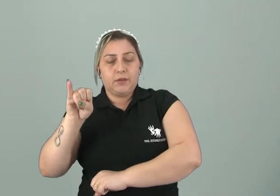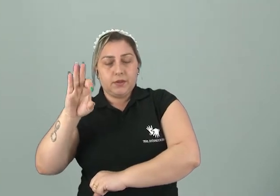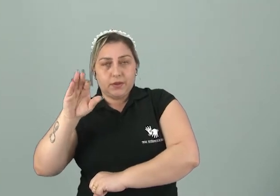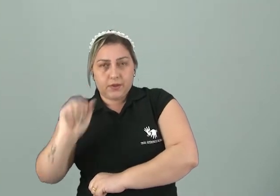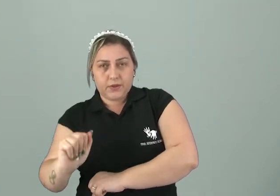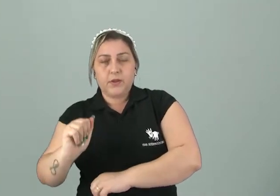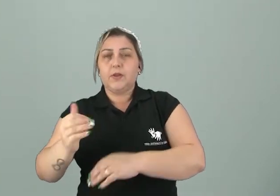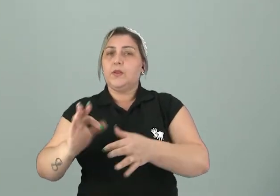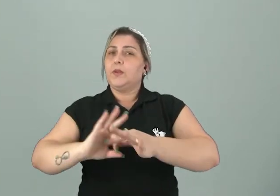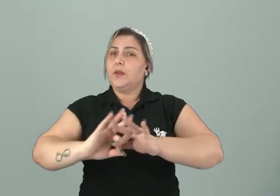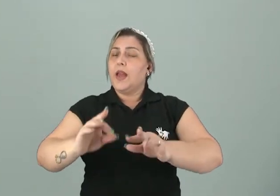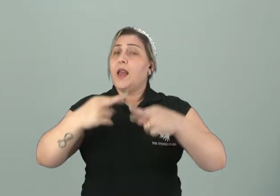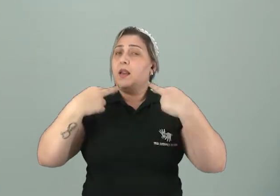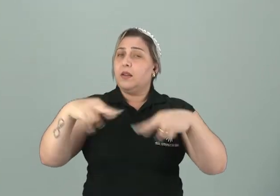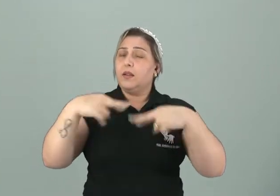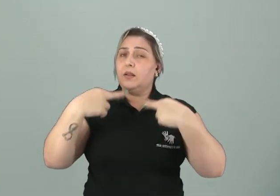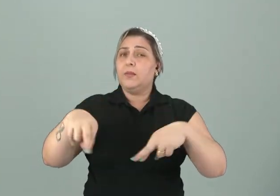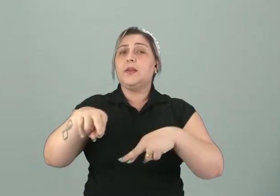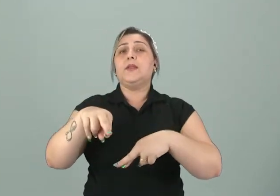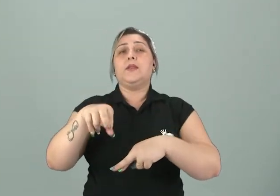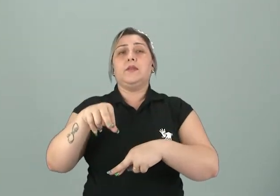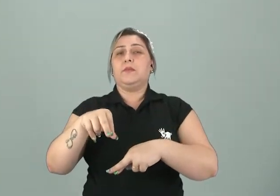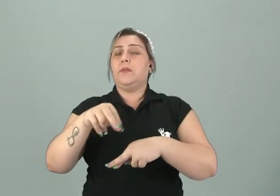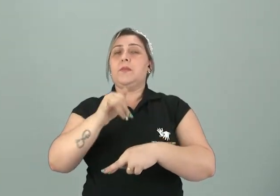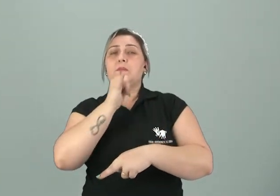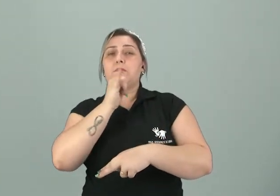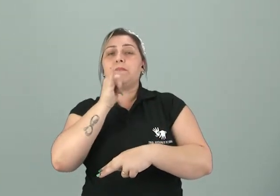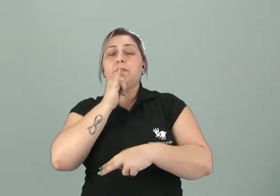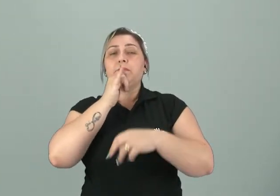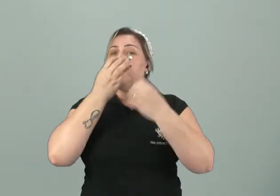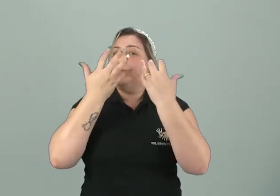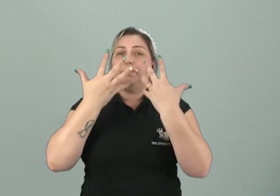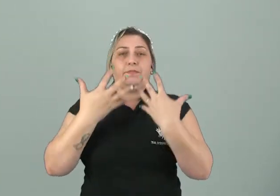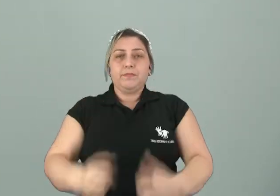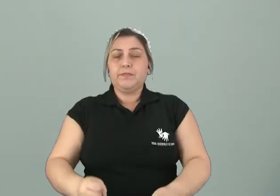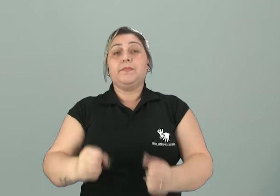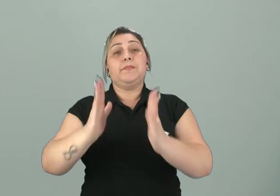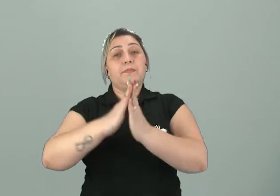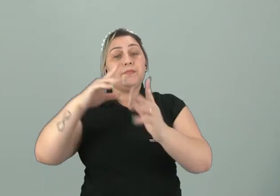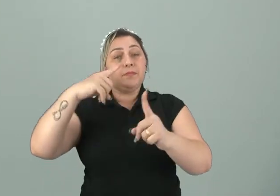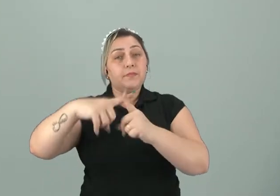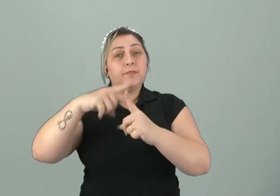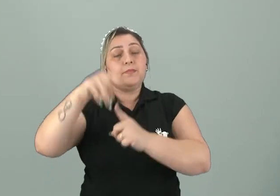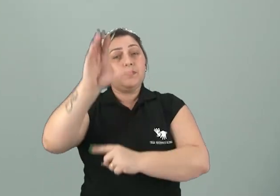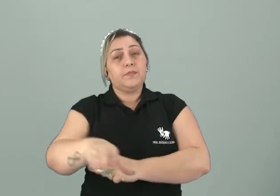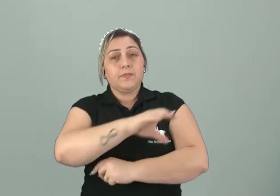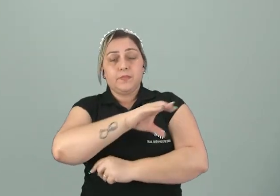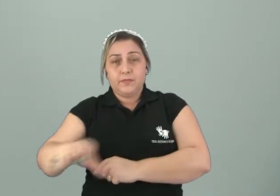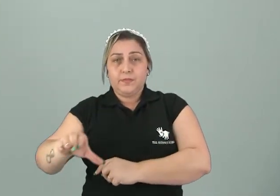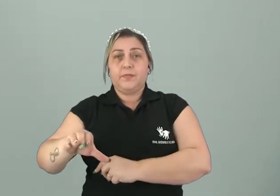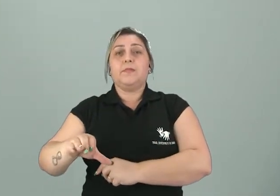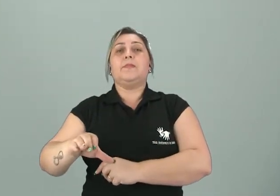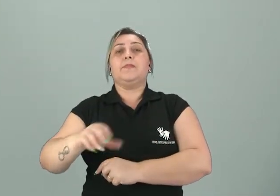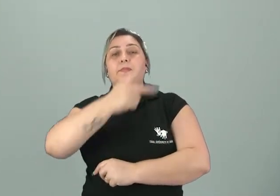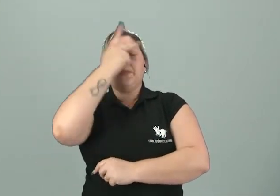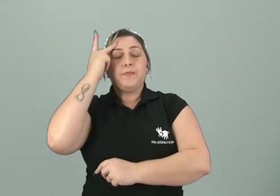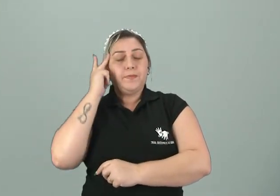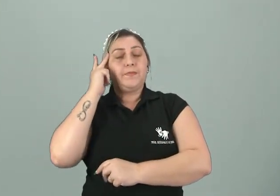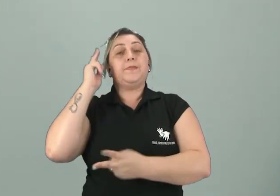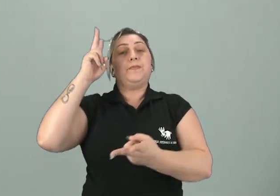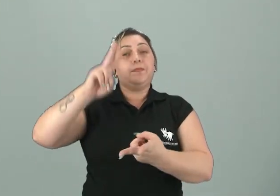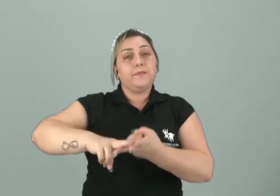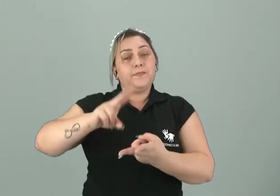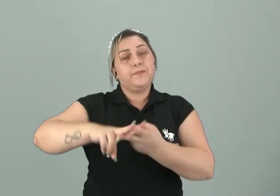seria a heresia seria qualquer crítica religiosa que você fizesse à Igreja Católica. Então, essa prática